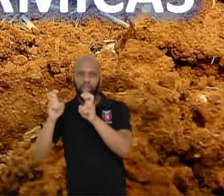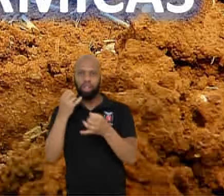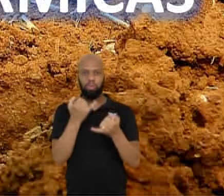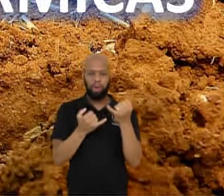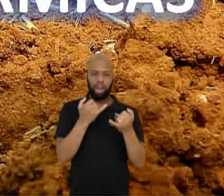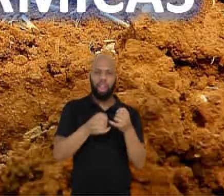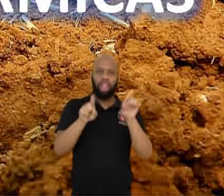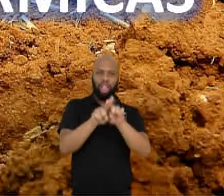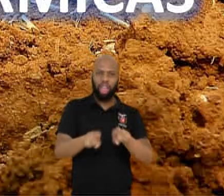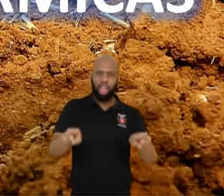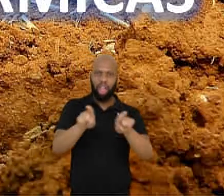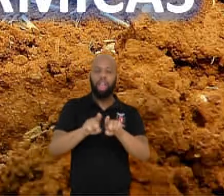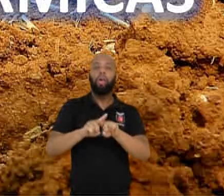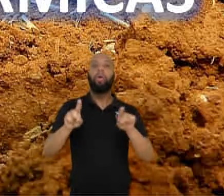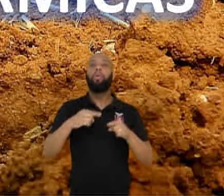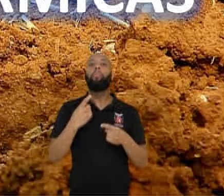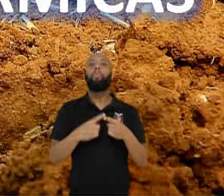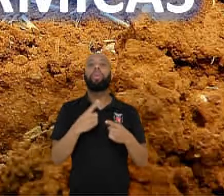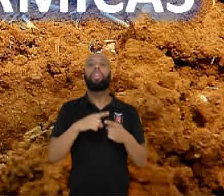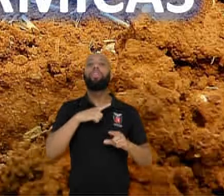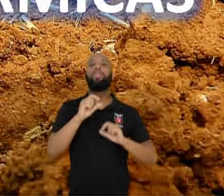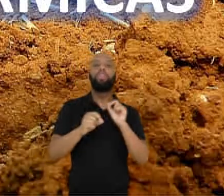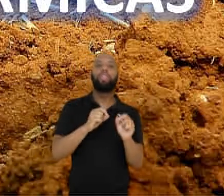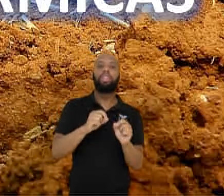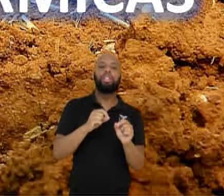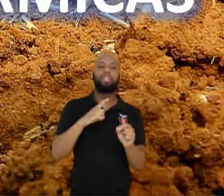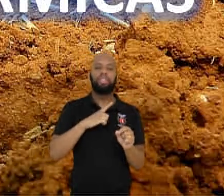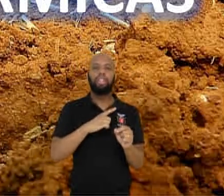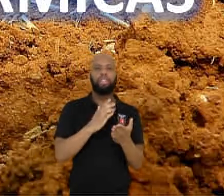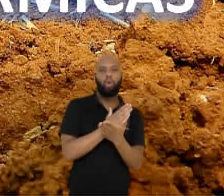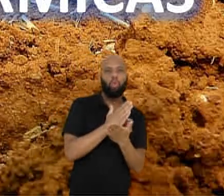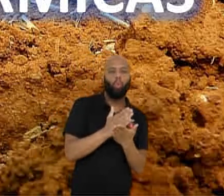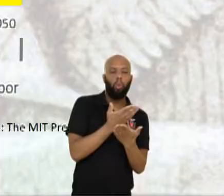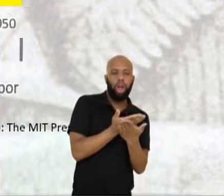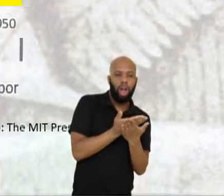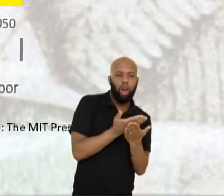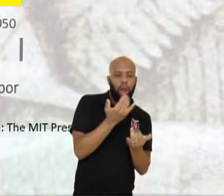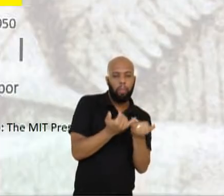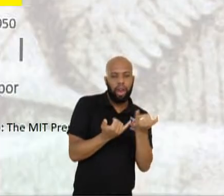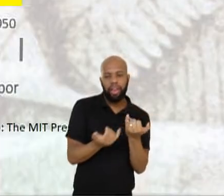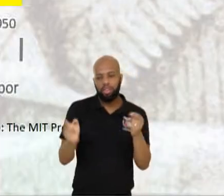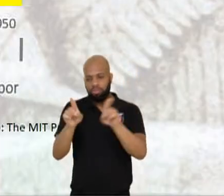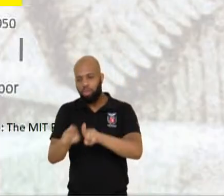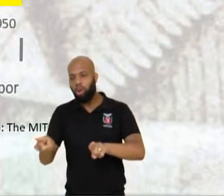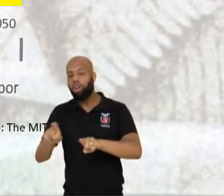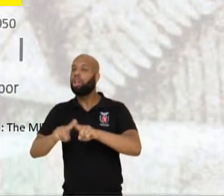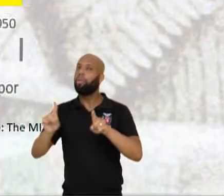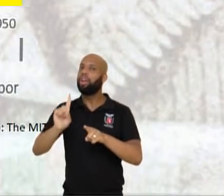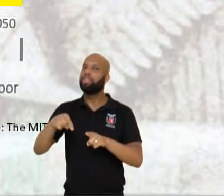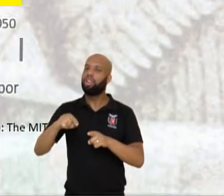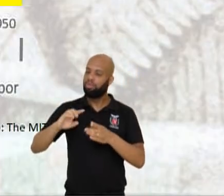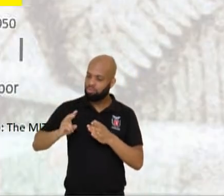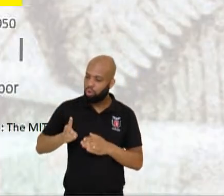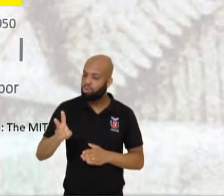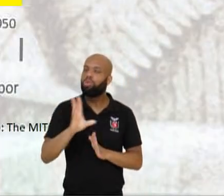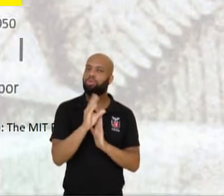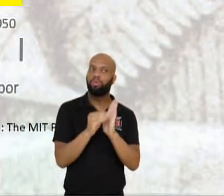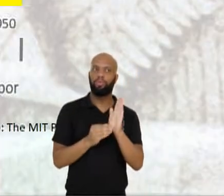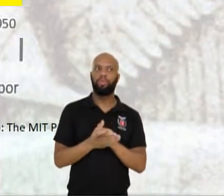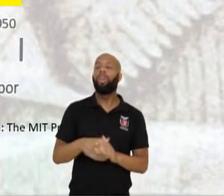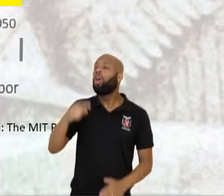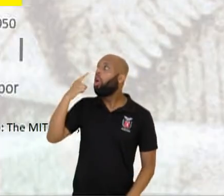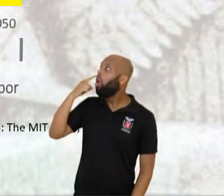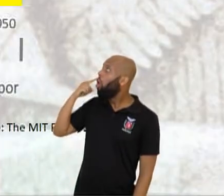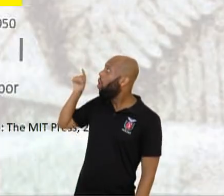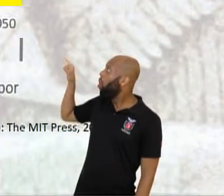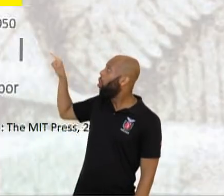meio repetitivos, mas é porque a gente acaba entrando em uma aula e outra nos assuntos, né? Então, primeiro, gente, eu quero que vocês analisem esse gráfico aqui